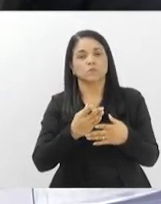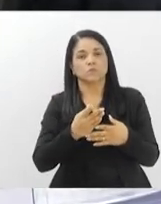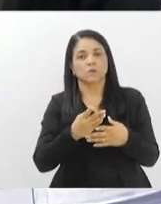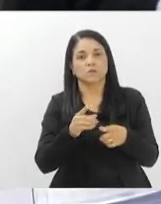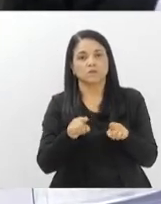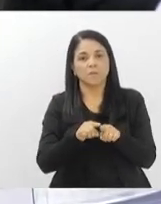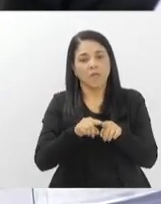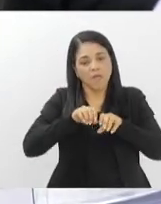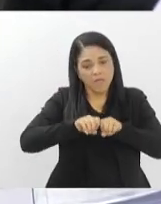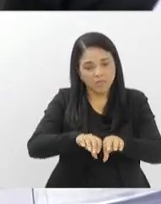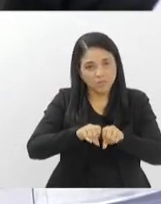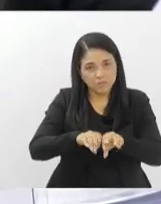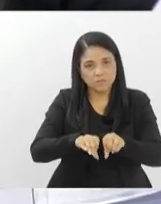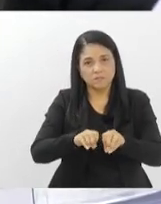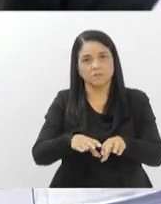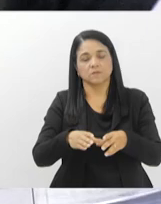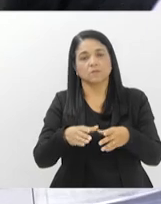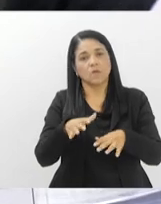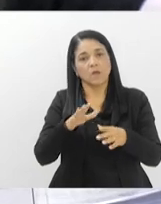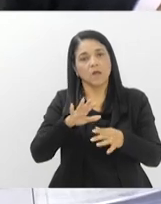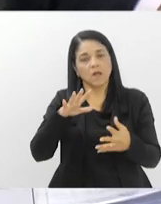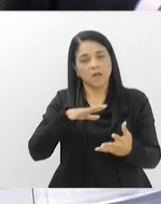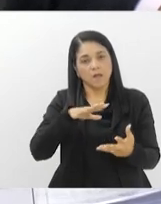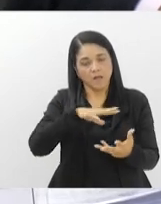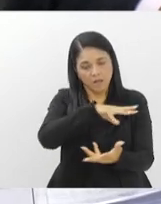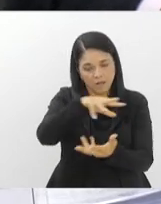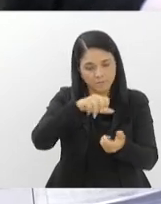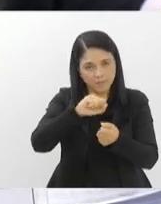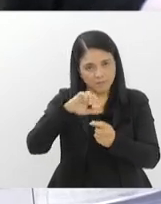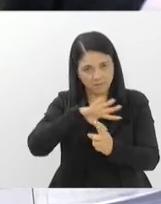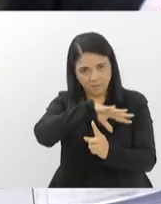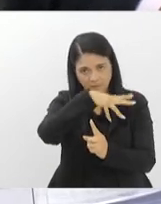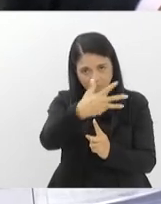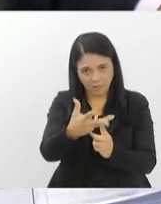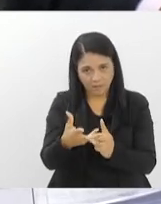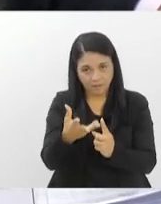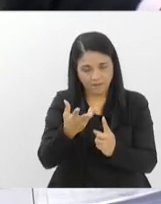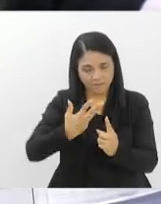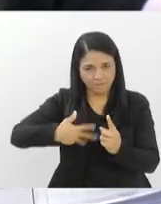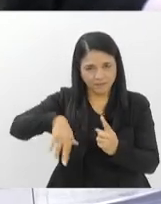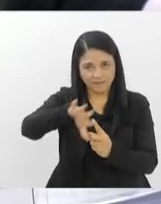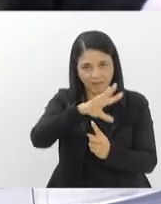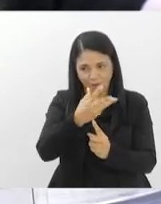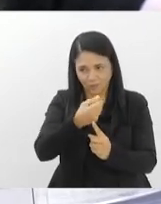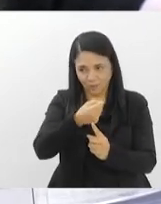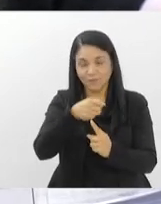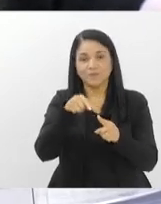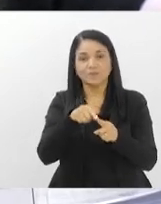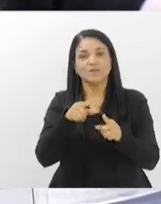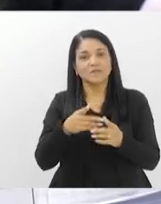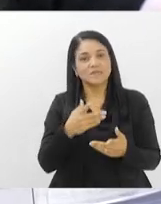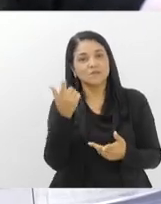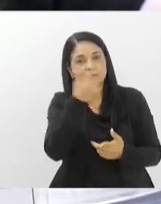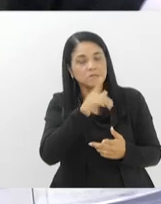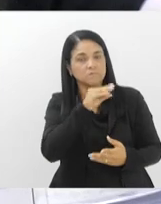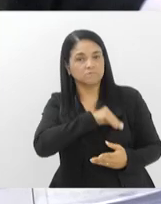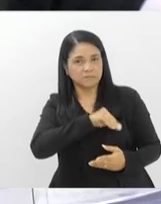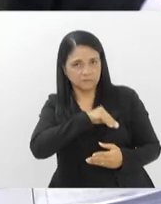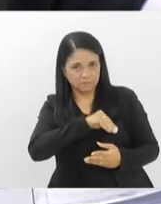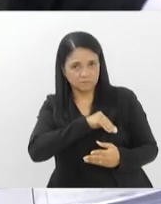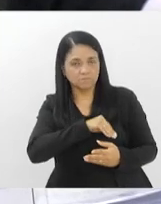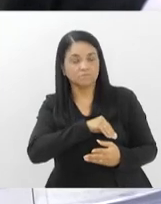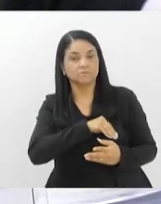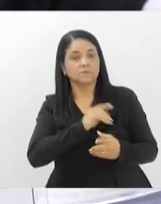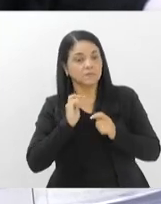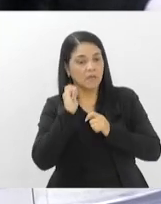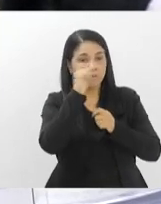a educação ambiental para que eles façam tirem o seu sustento